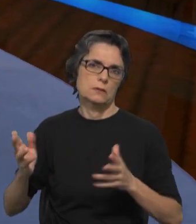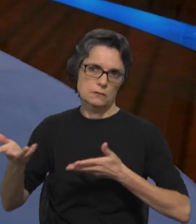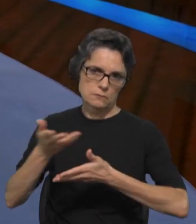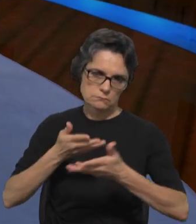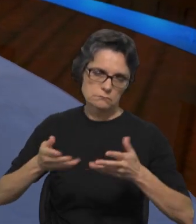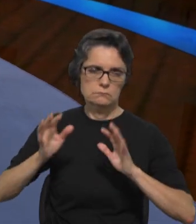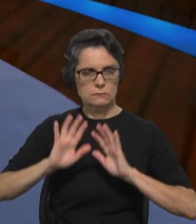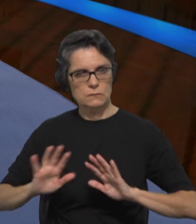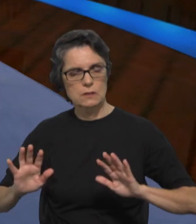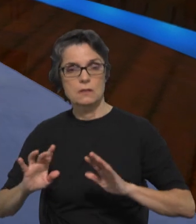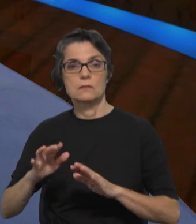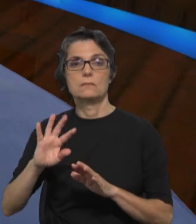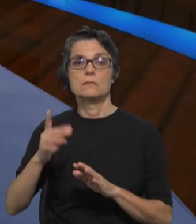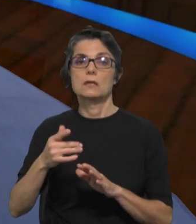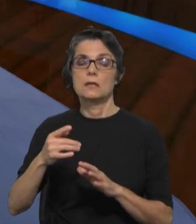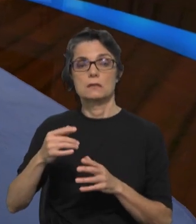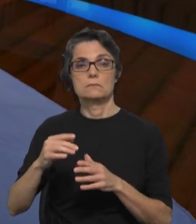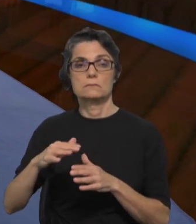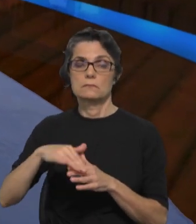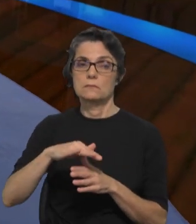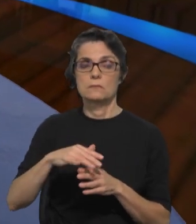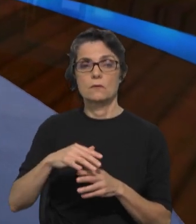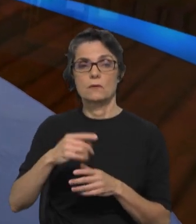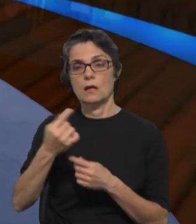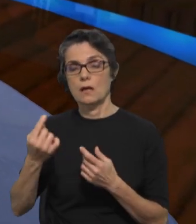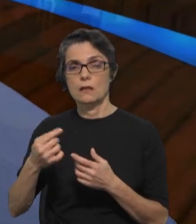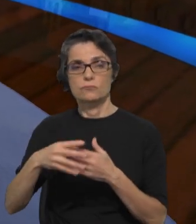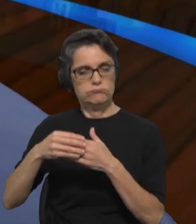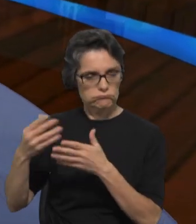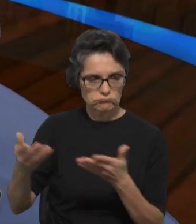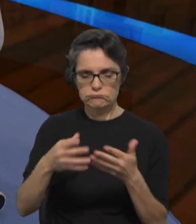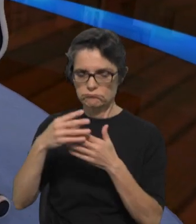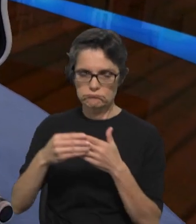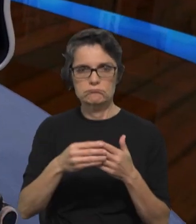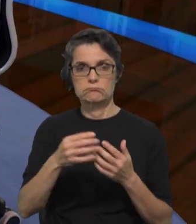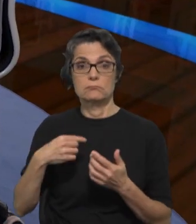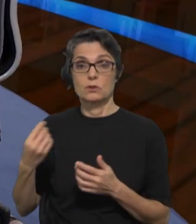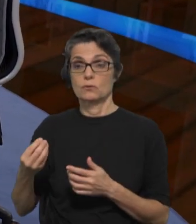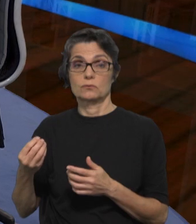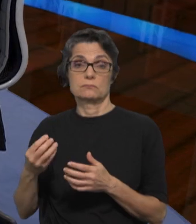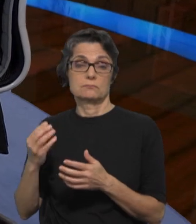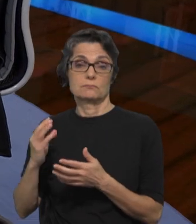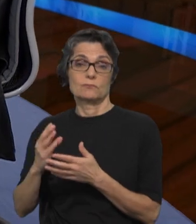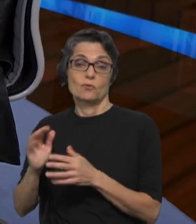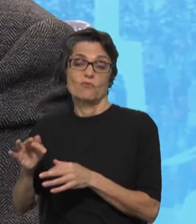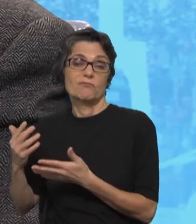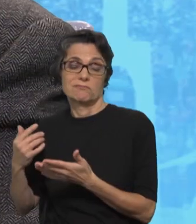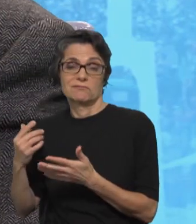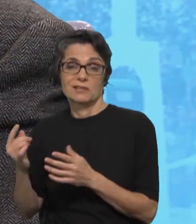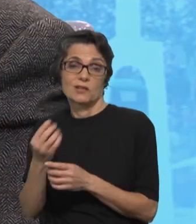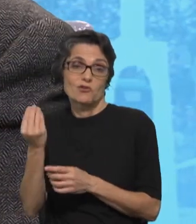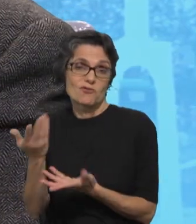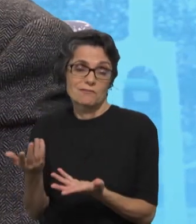um passava e cumprimentava o Sr. Patriarca. Eu fui dos últimos, era dos mais novos, e disse ao